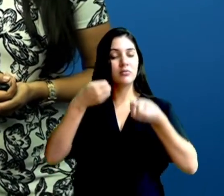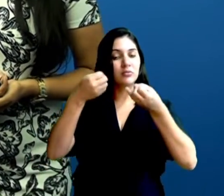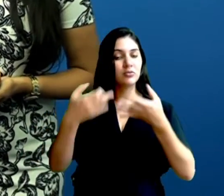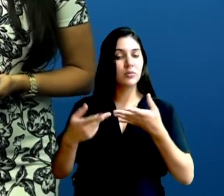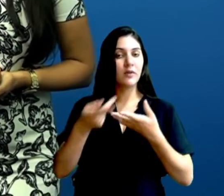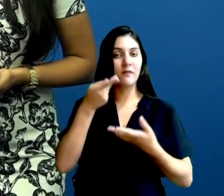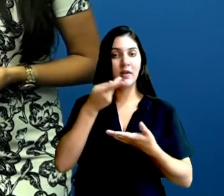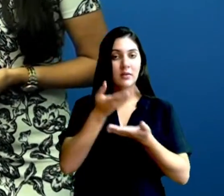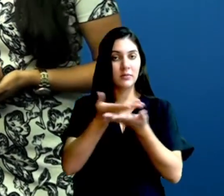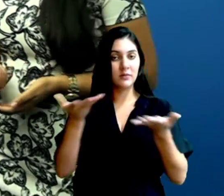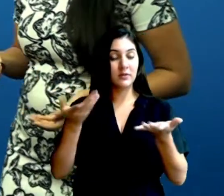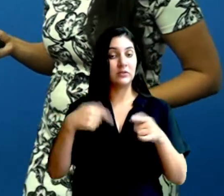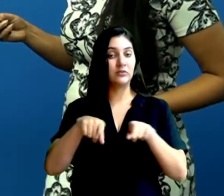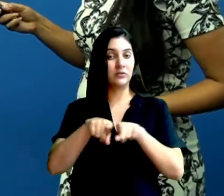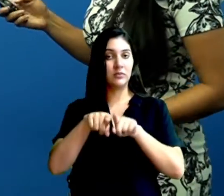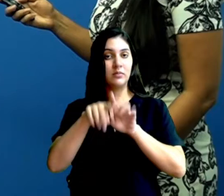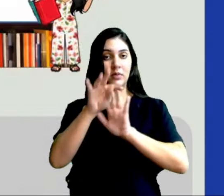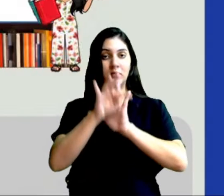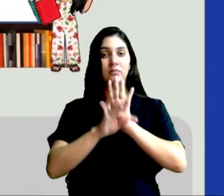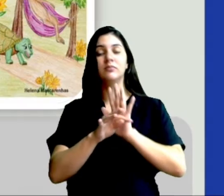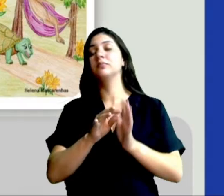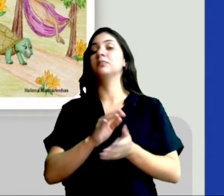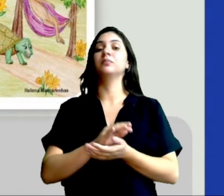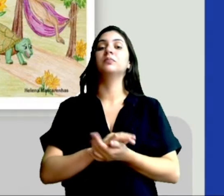Isso também é um texto.